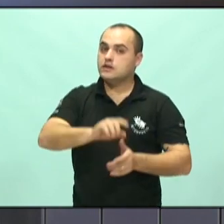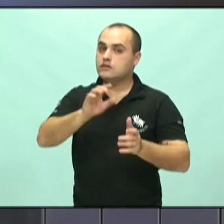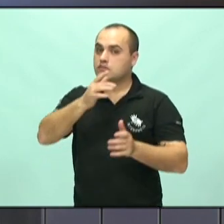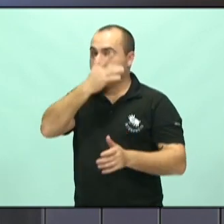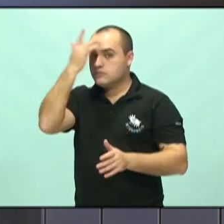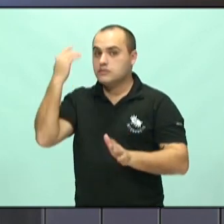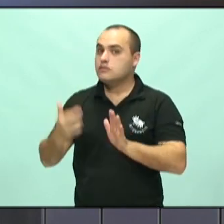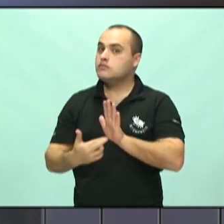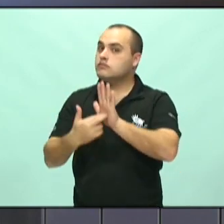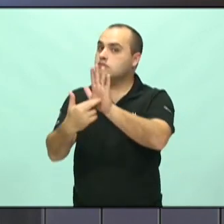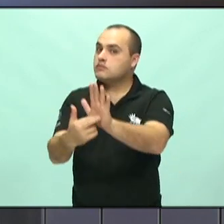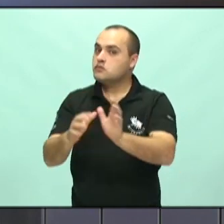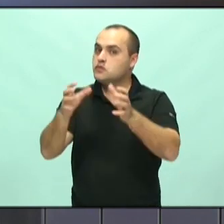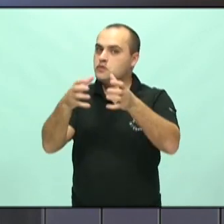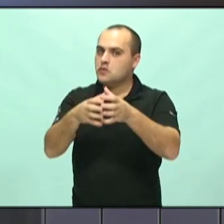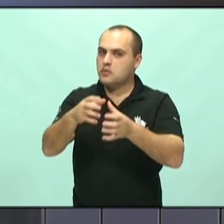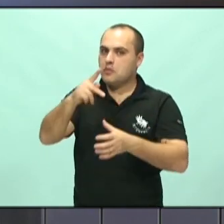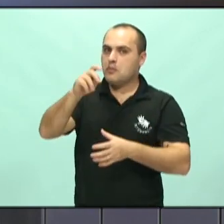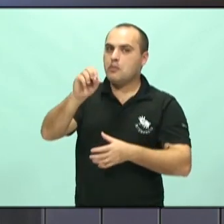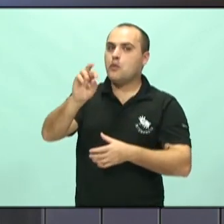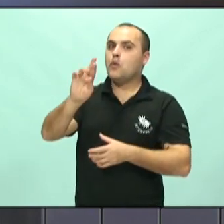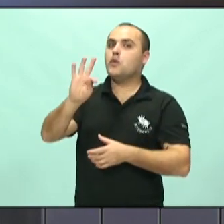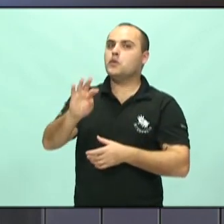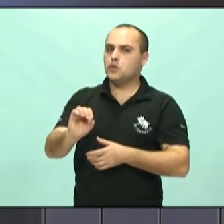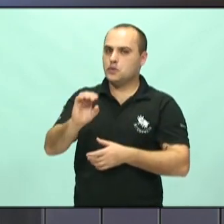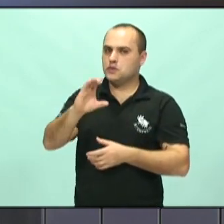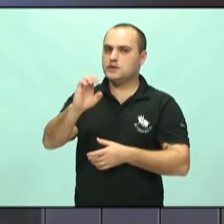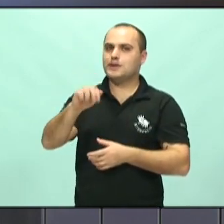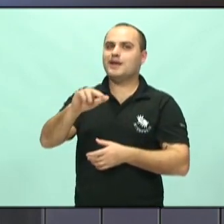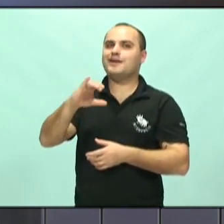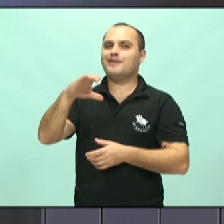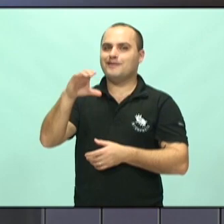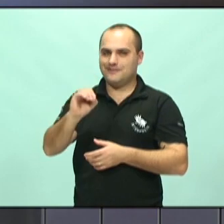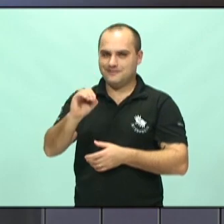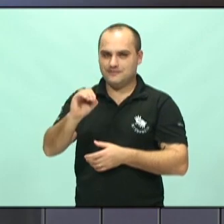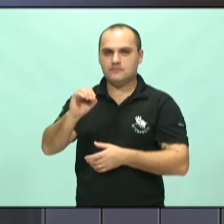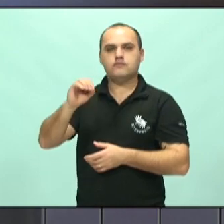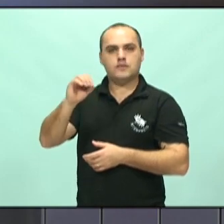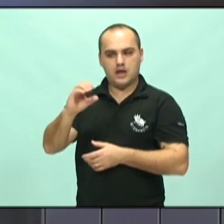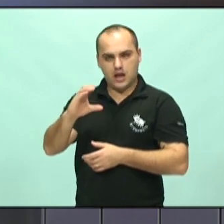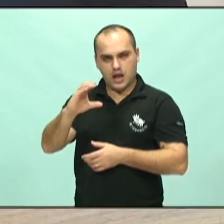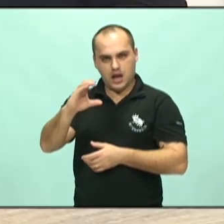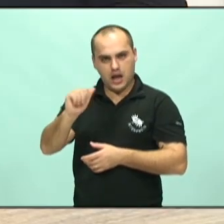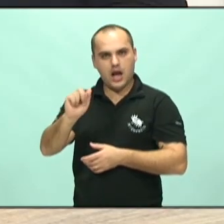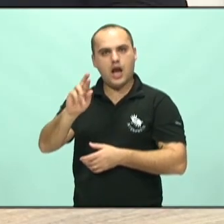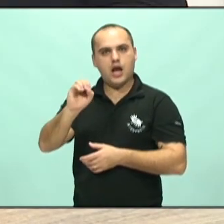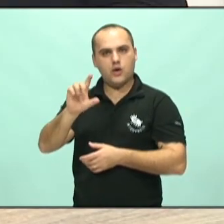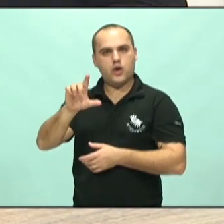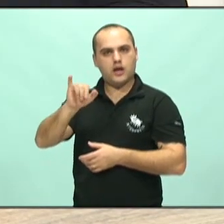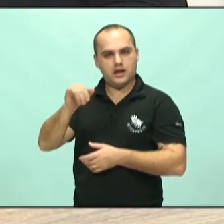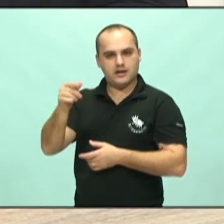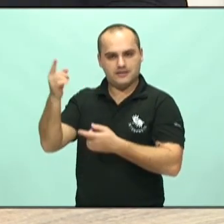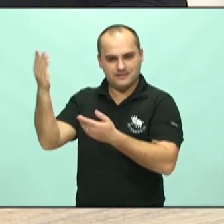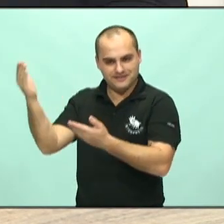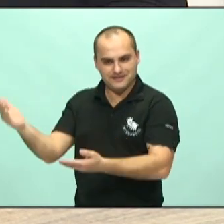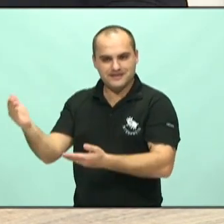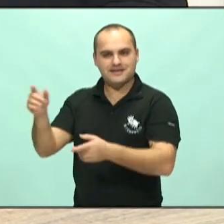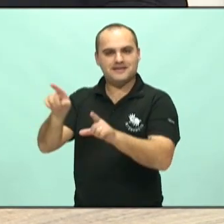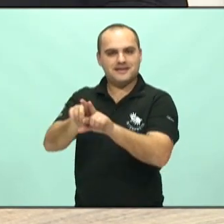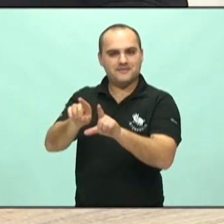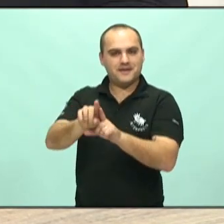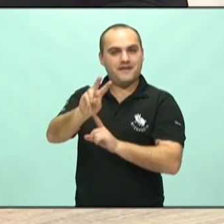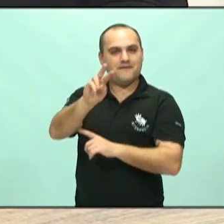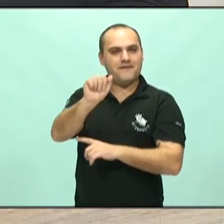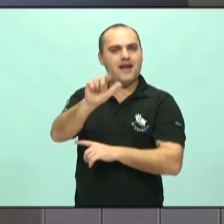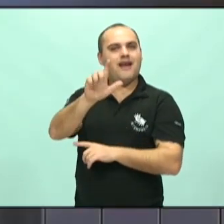Itajaí, Porto Cênico, a Caroline Gonçalves, que é produtora, e também a Valéria de Oliveira, atriz